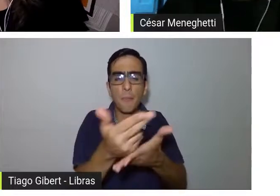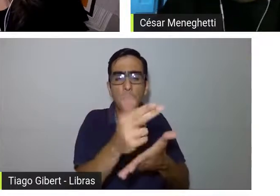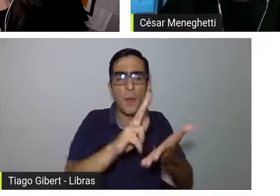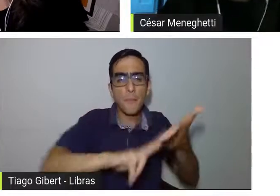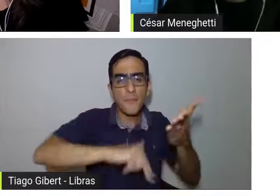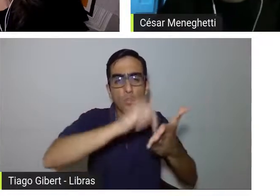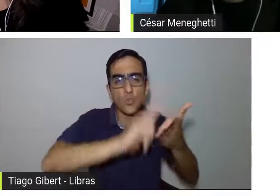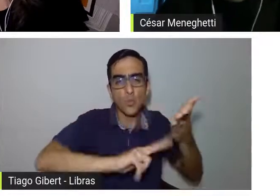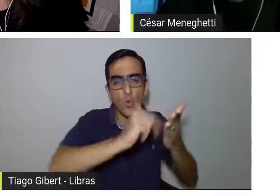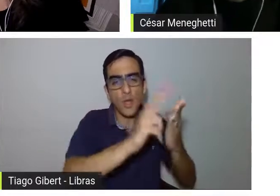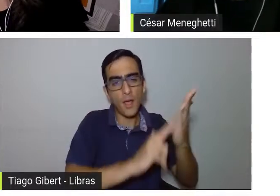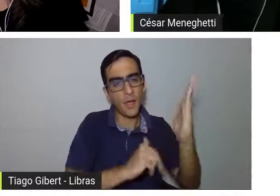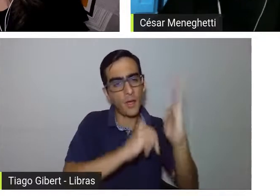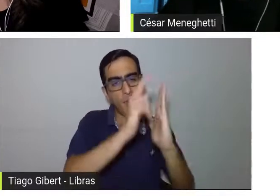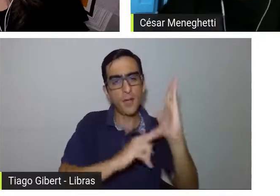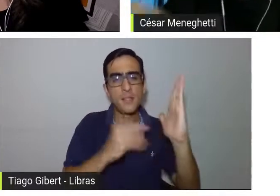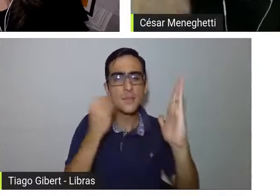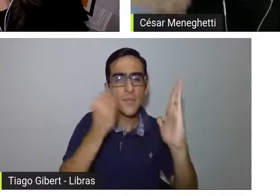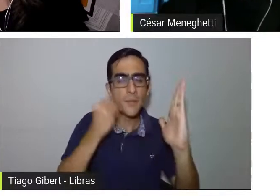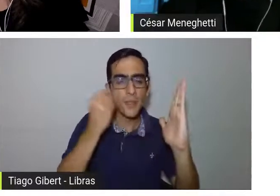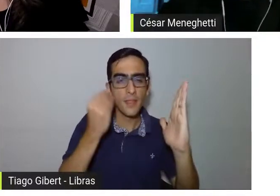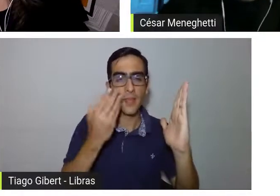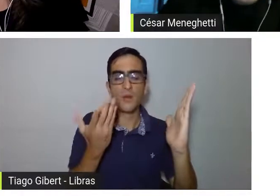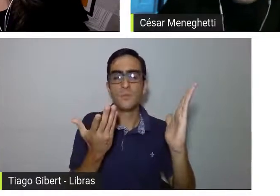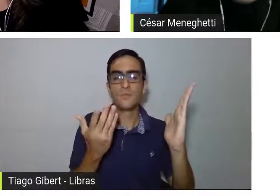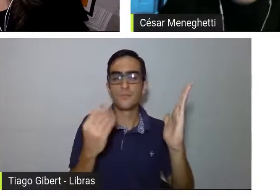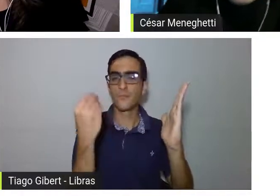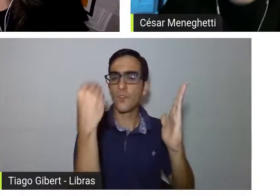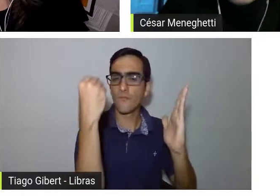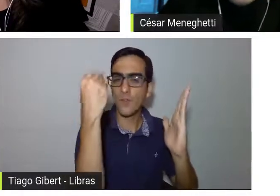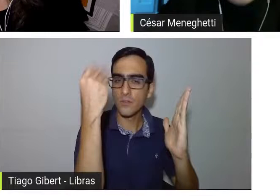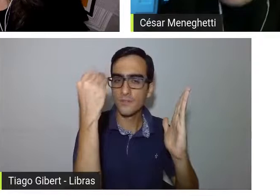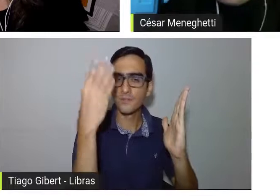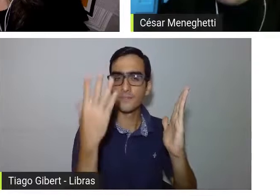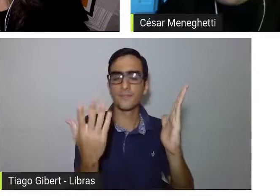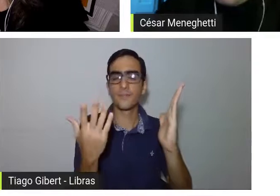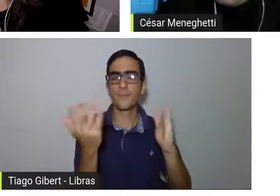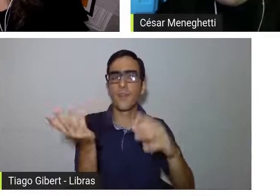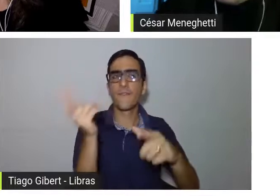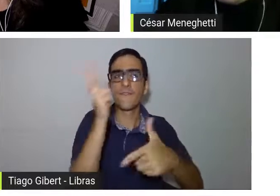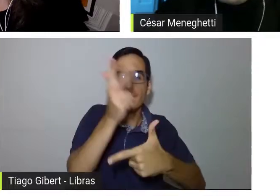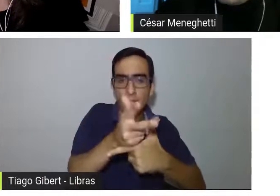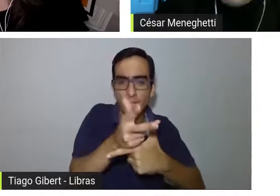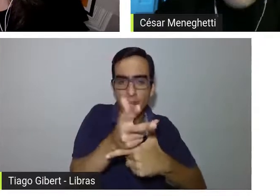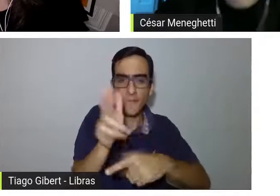gravura, fotografia, e filme. E aí